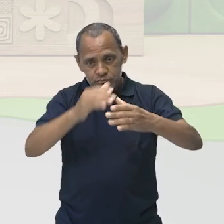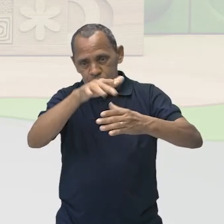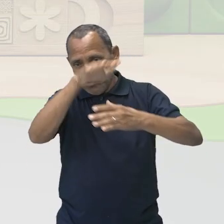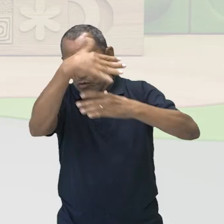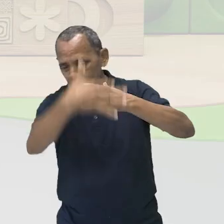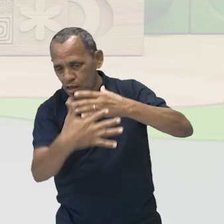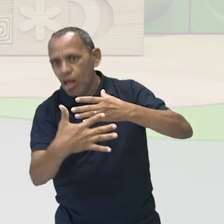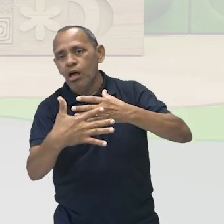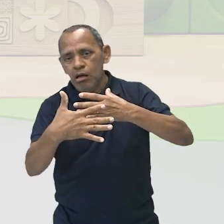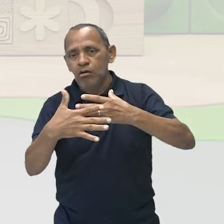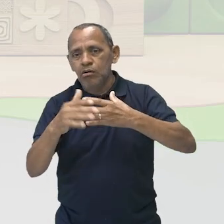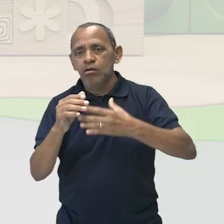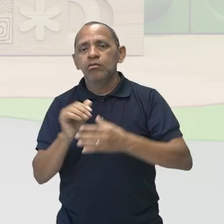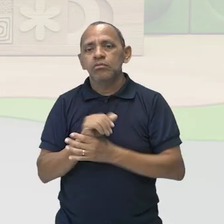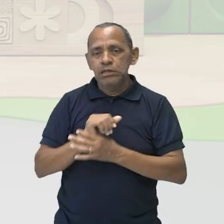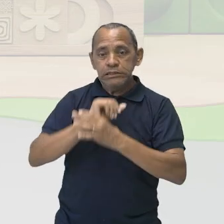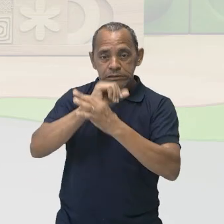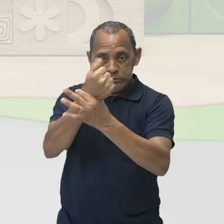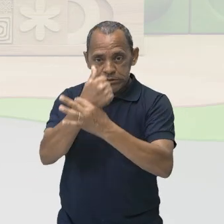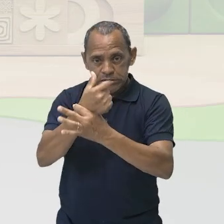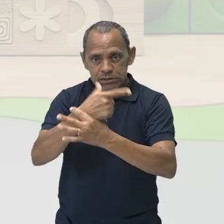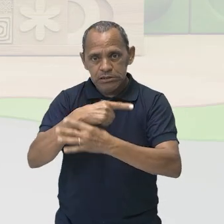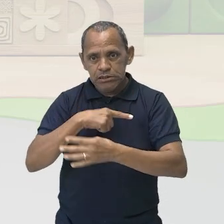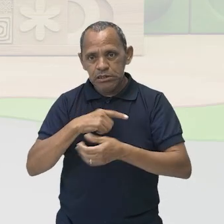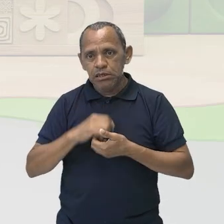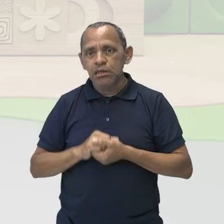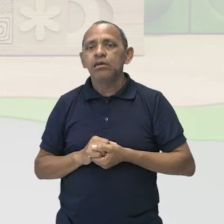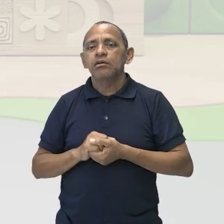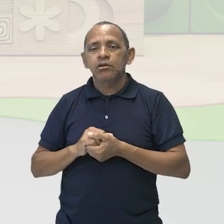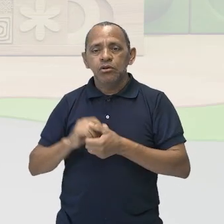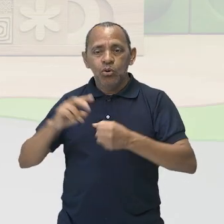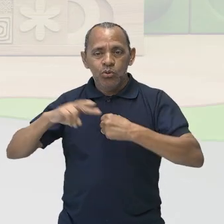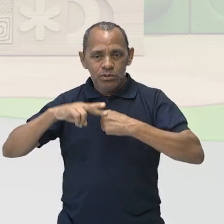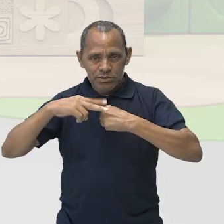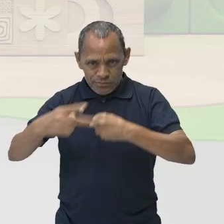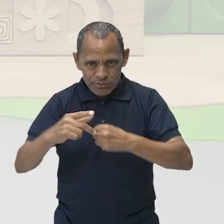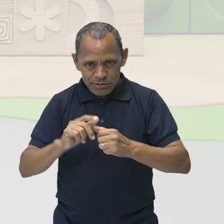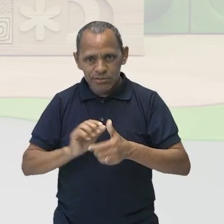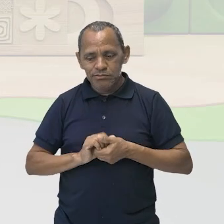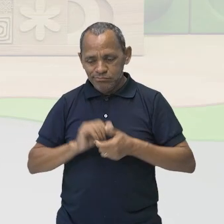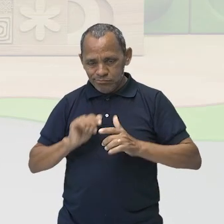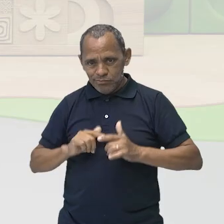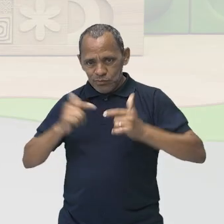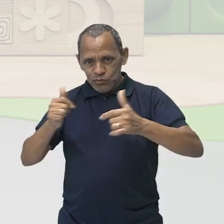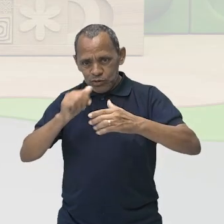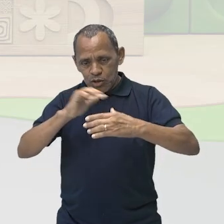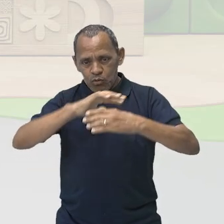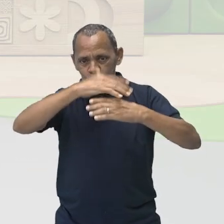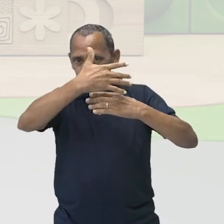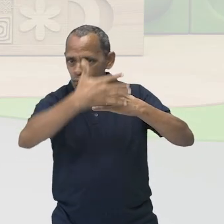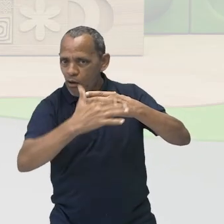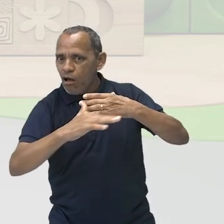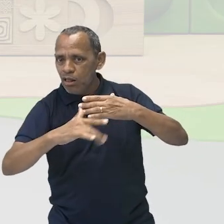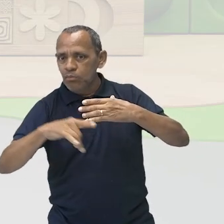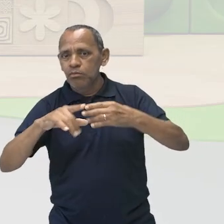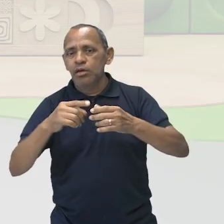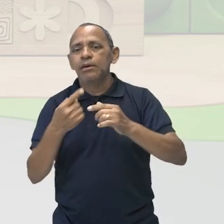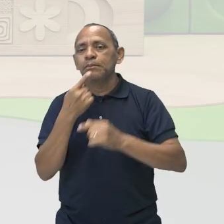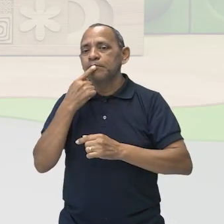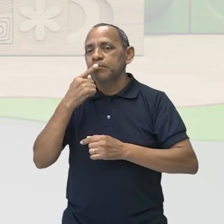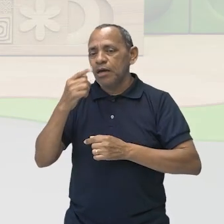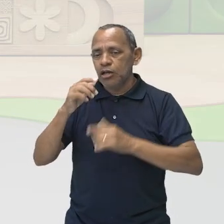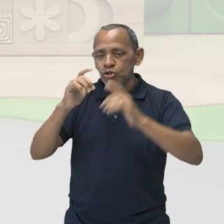a prevenir, então, grandes consequências de uma atividade vulcânica próxima a regiões que sejam